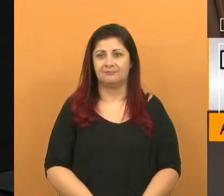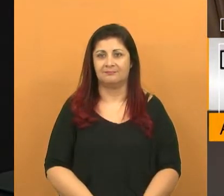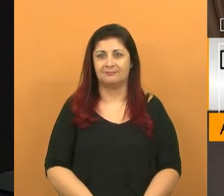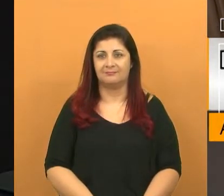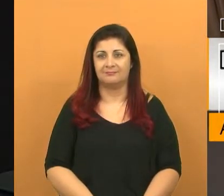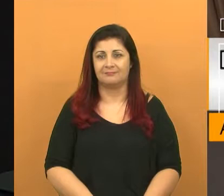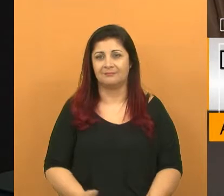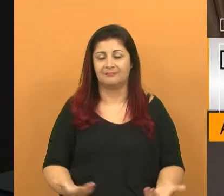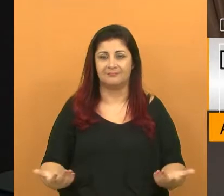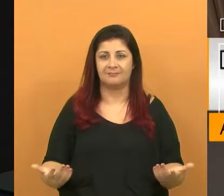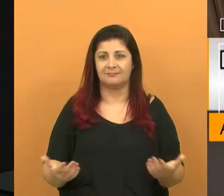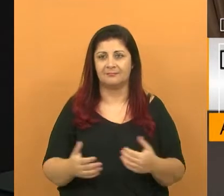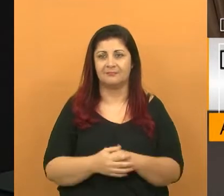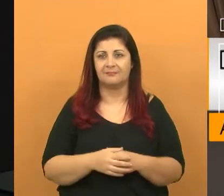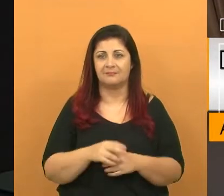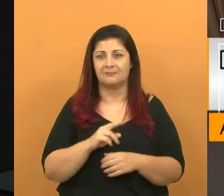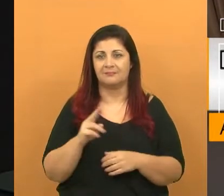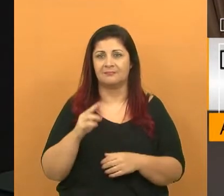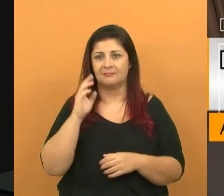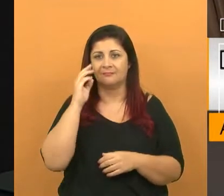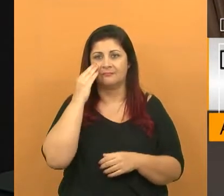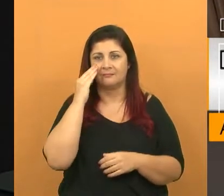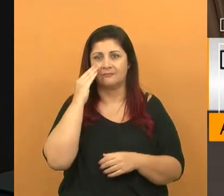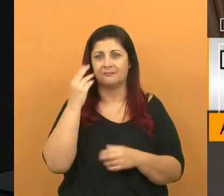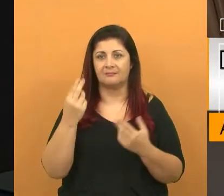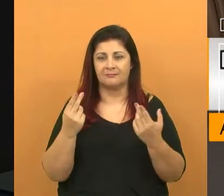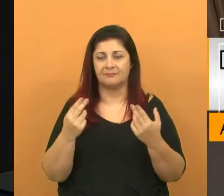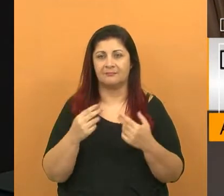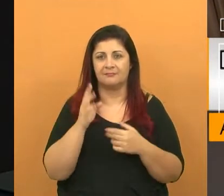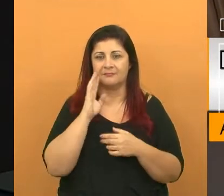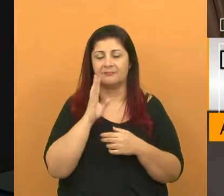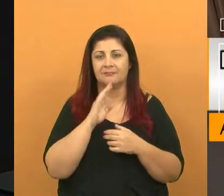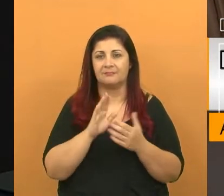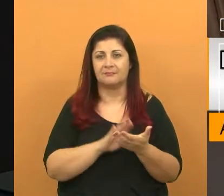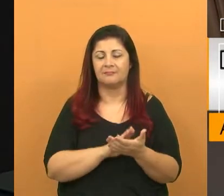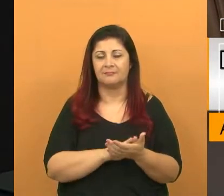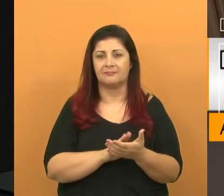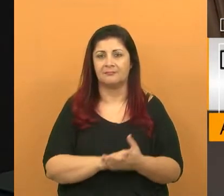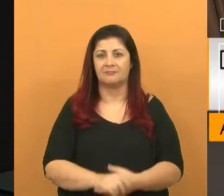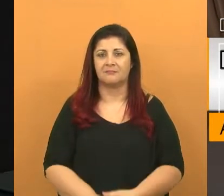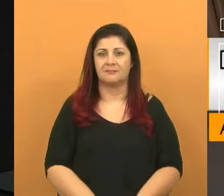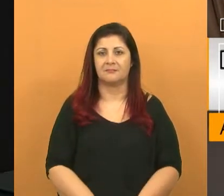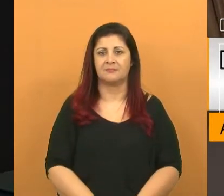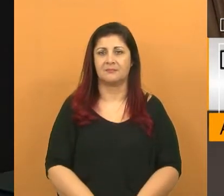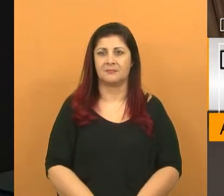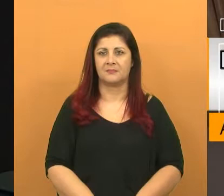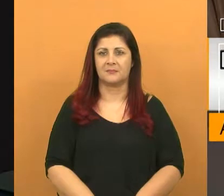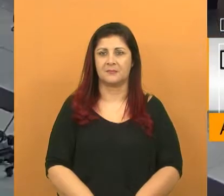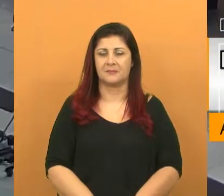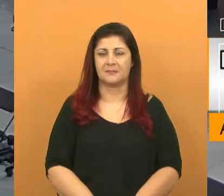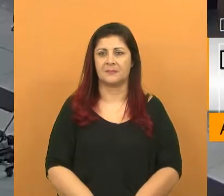conseguiu-se lá deve ser legal obrigado e parabéns pela sua iniciativa parabéns pelo projeto